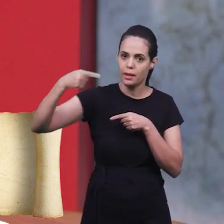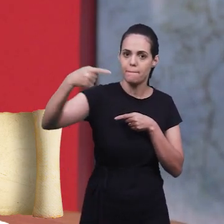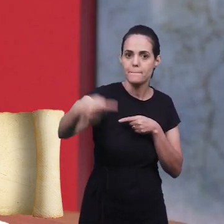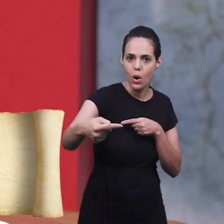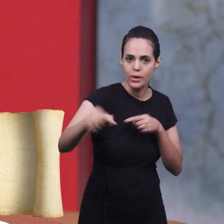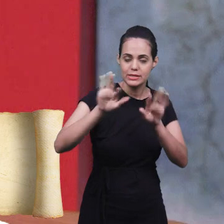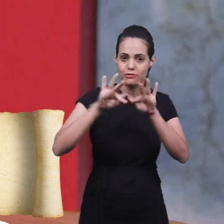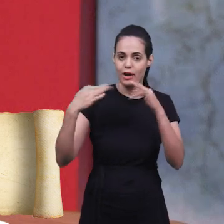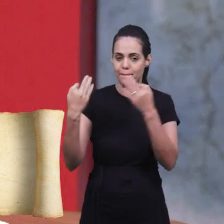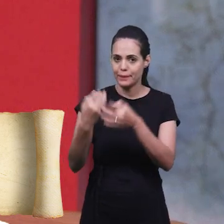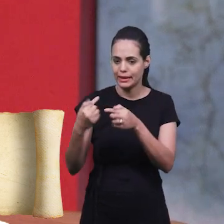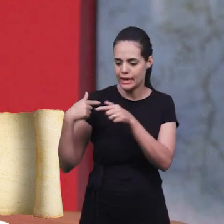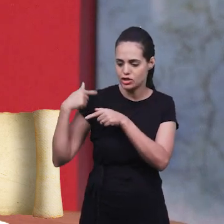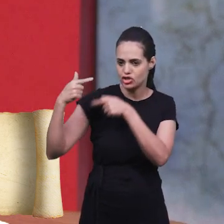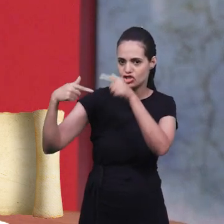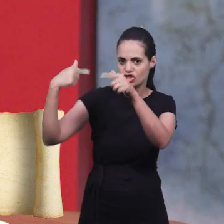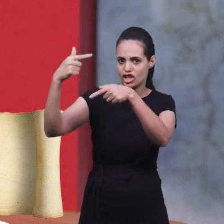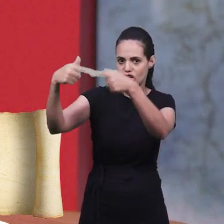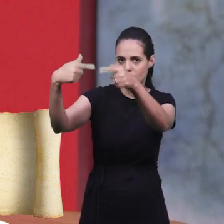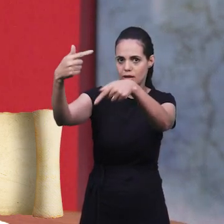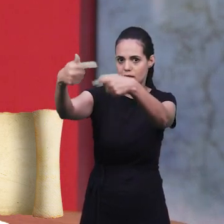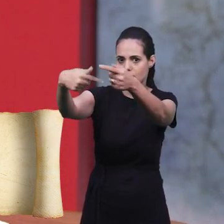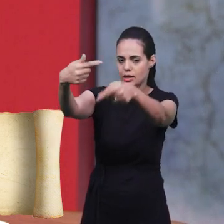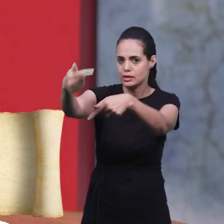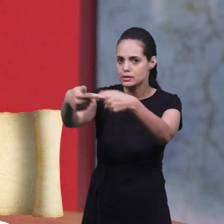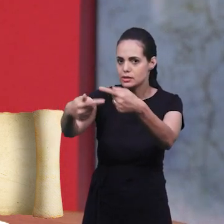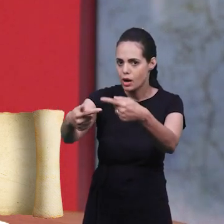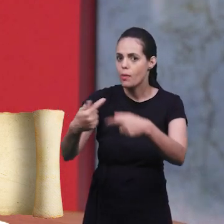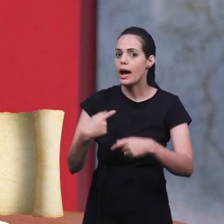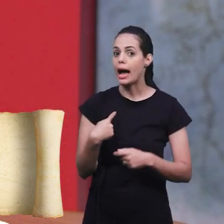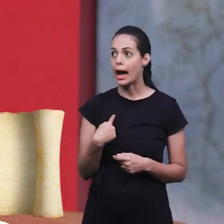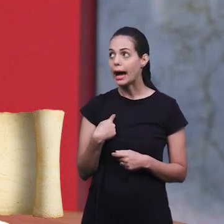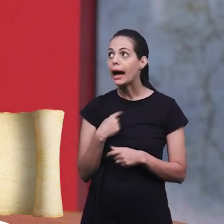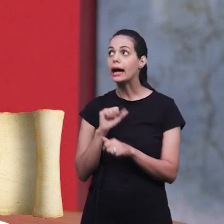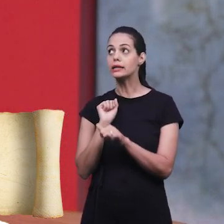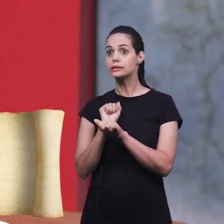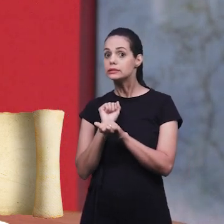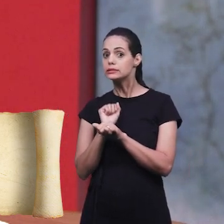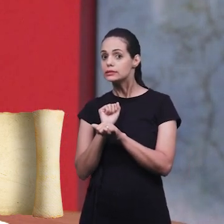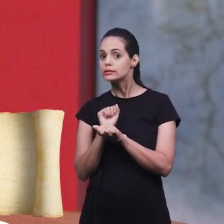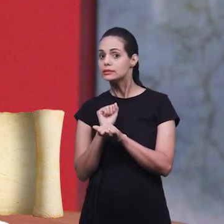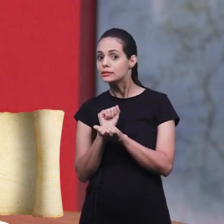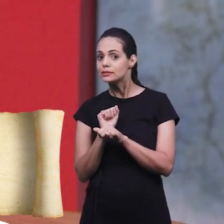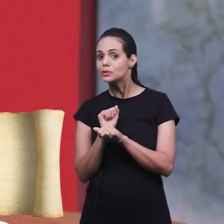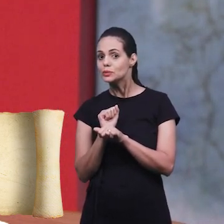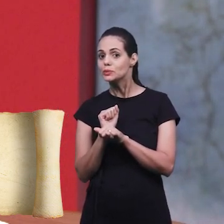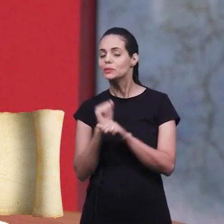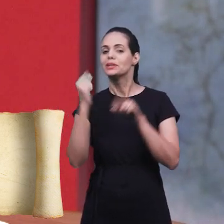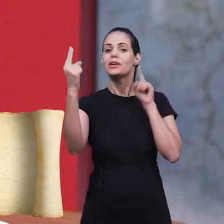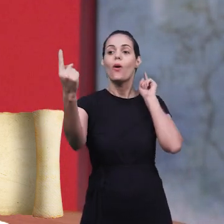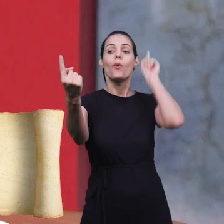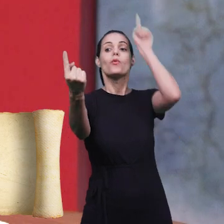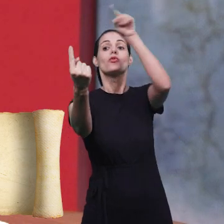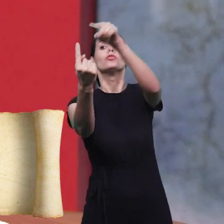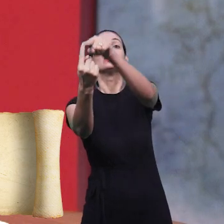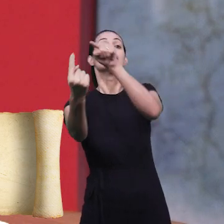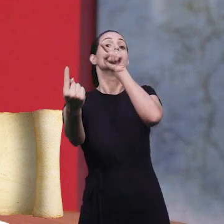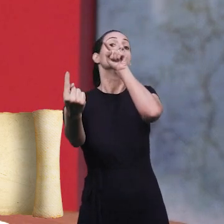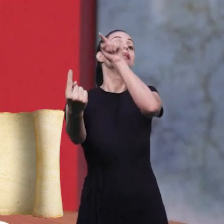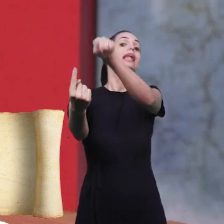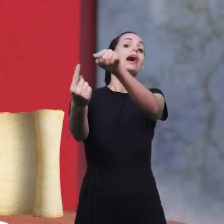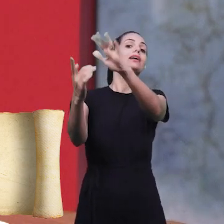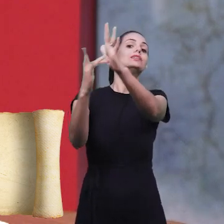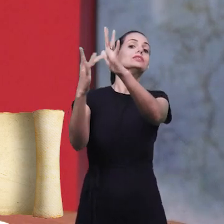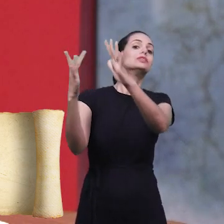sua posteridade, o seu descendente, começou a ser esperado, que é o Senhor